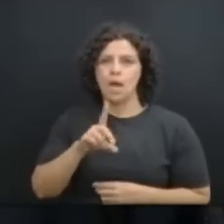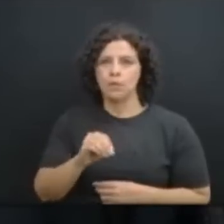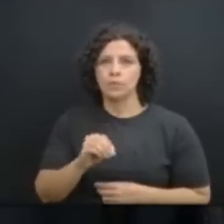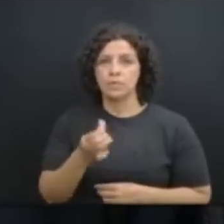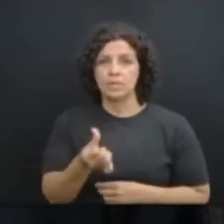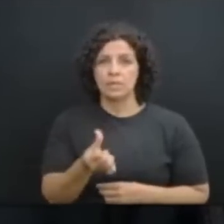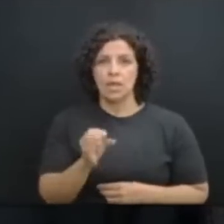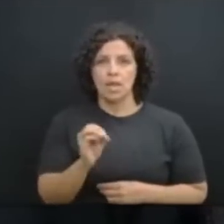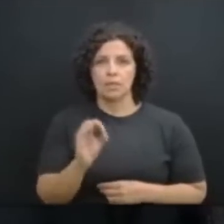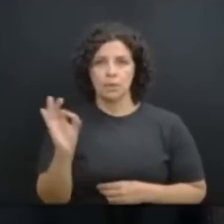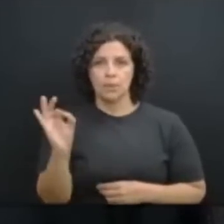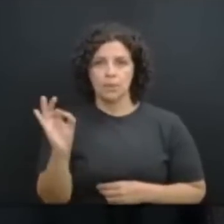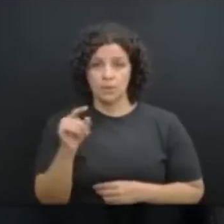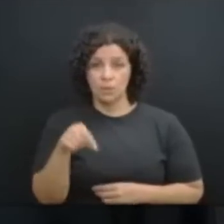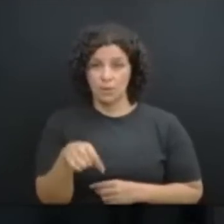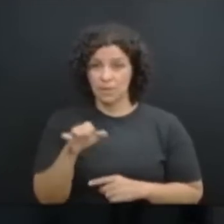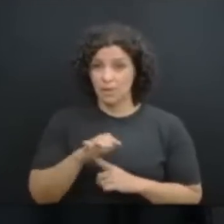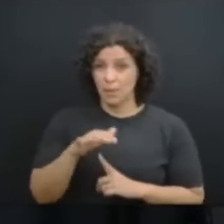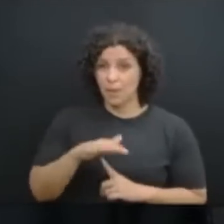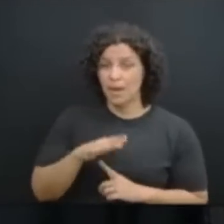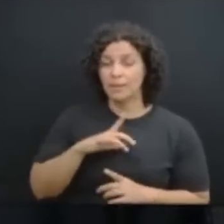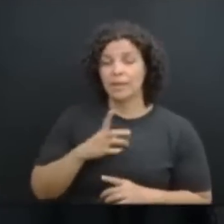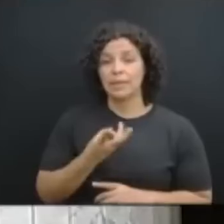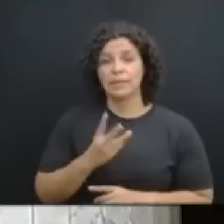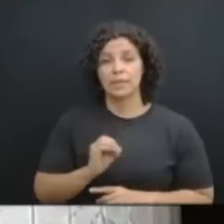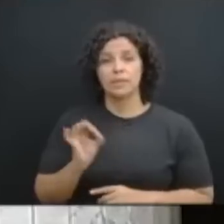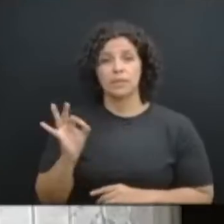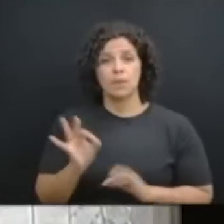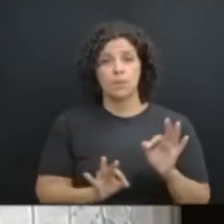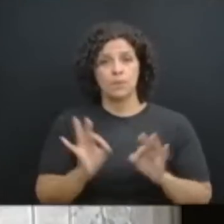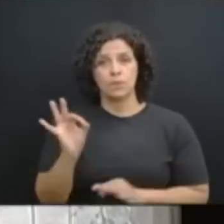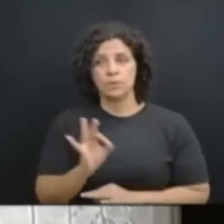60% num estado que tem aproximadamente 30%